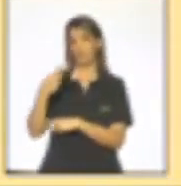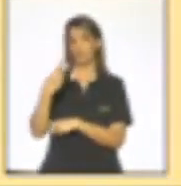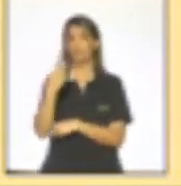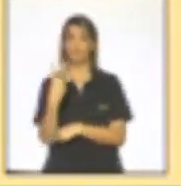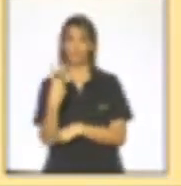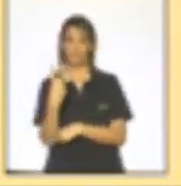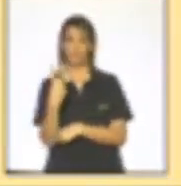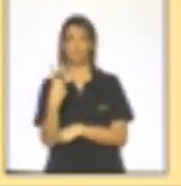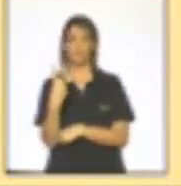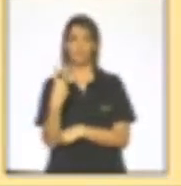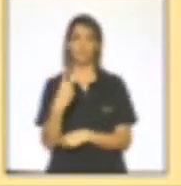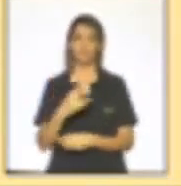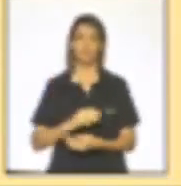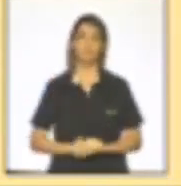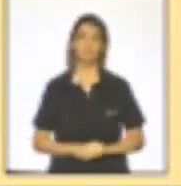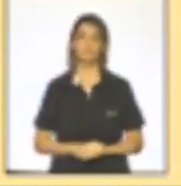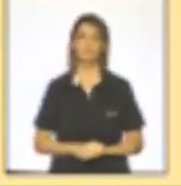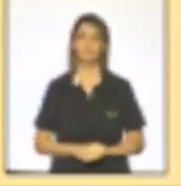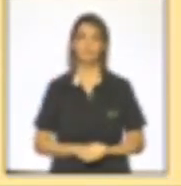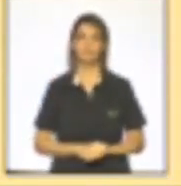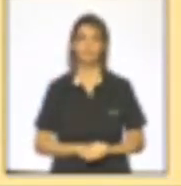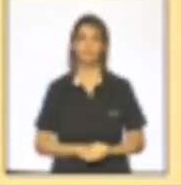12.